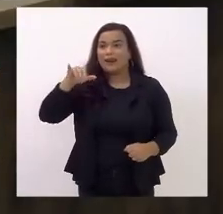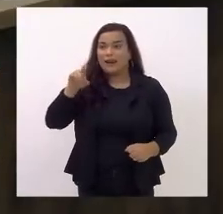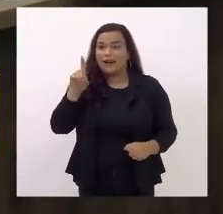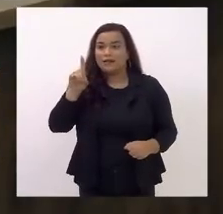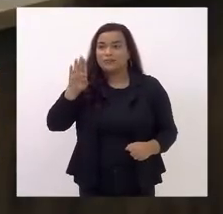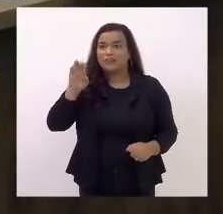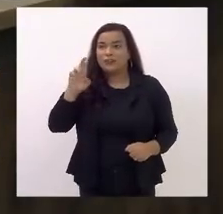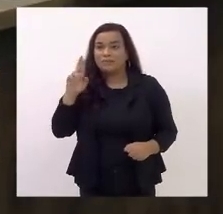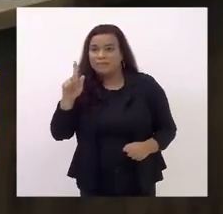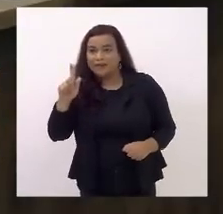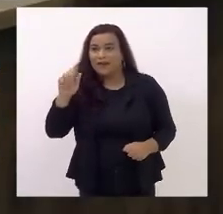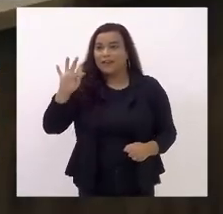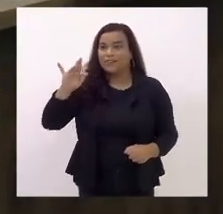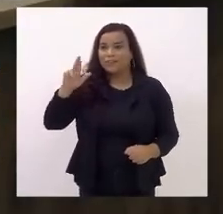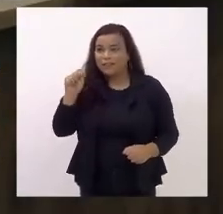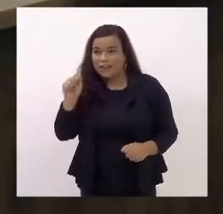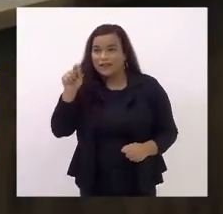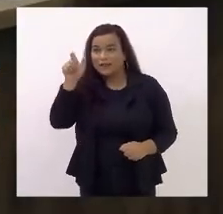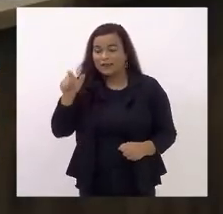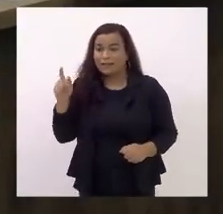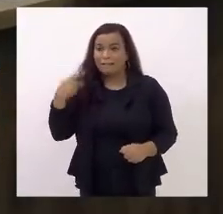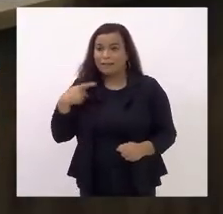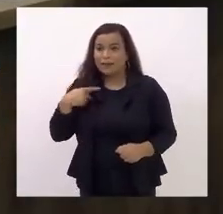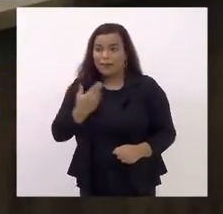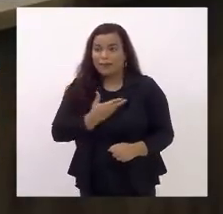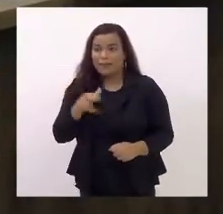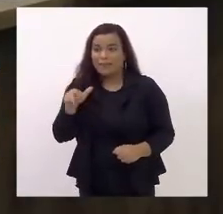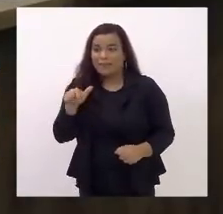meu companheiro. Seja bem-vindo.